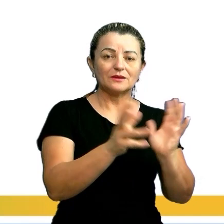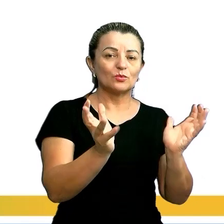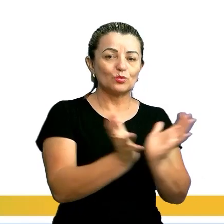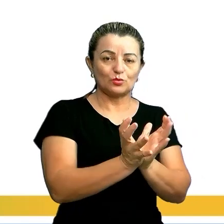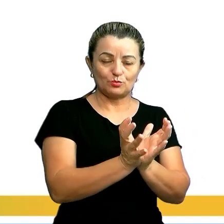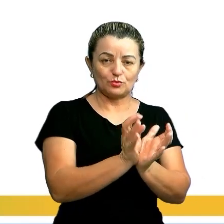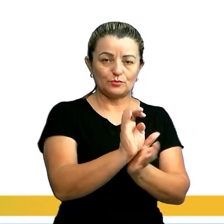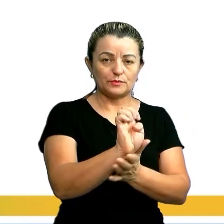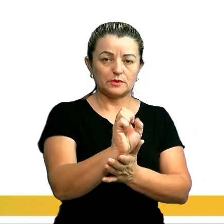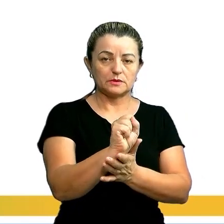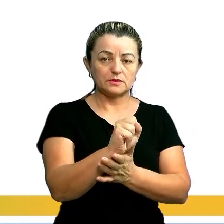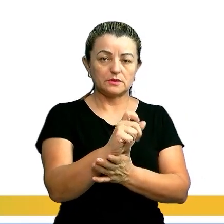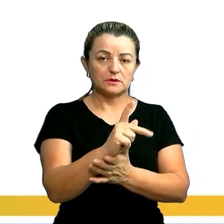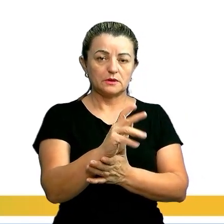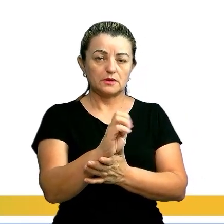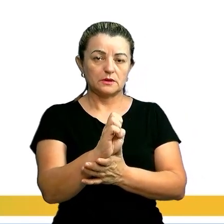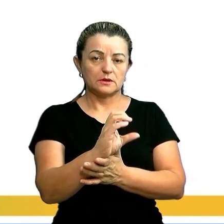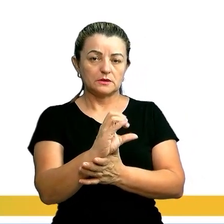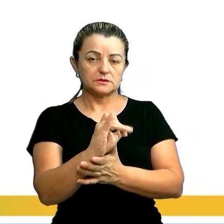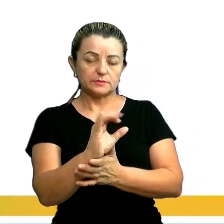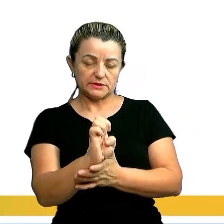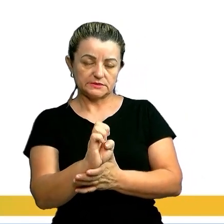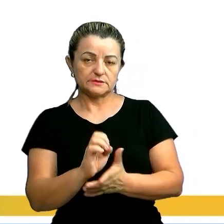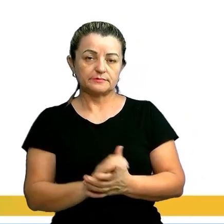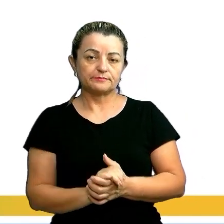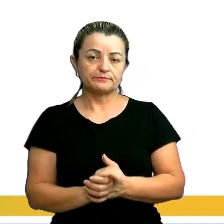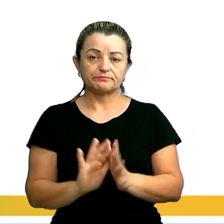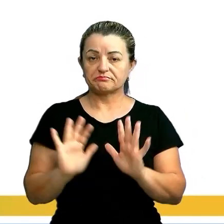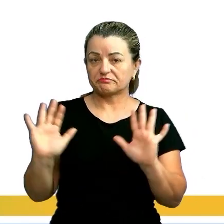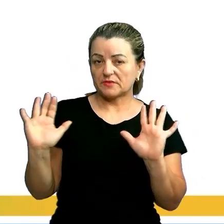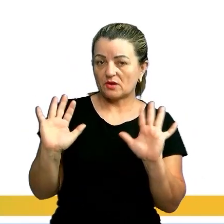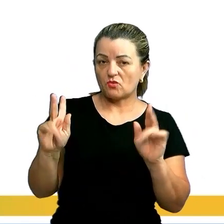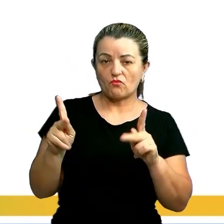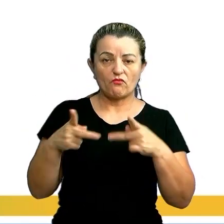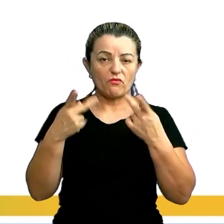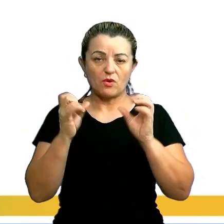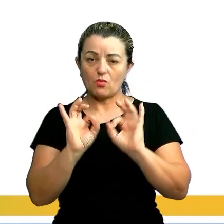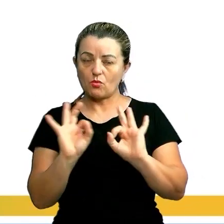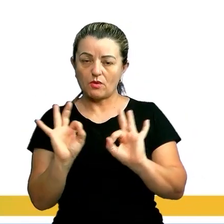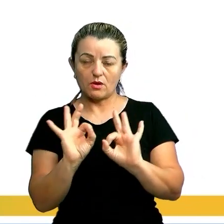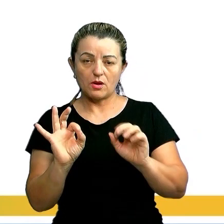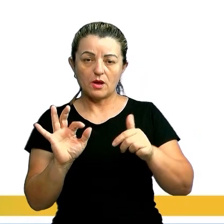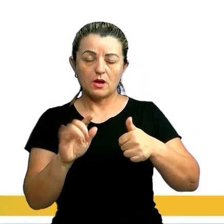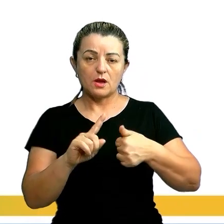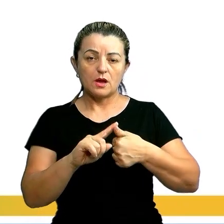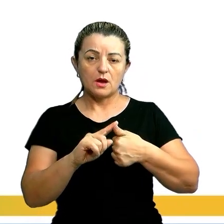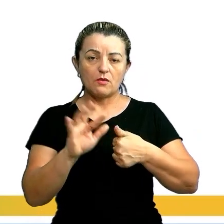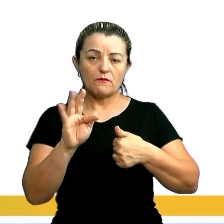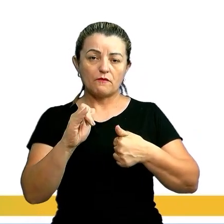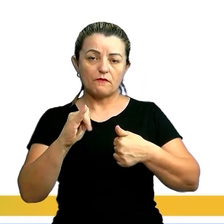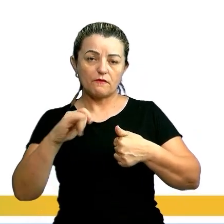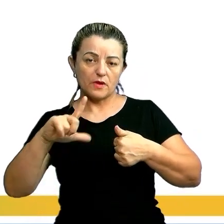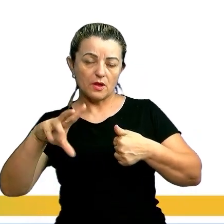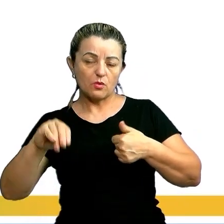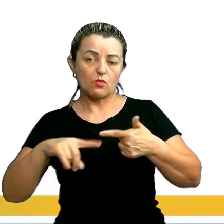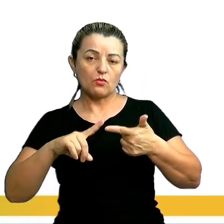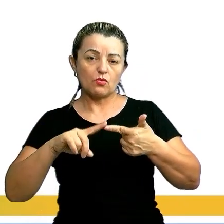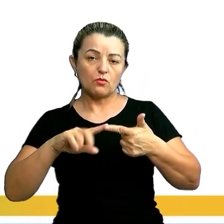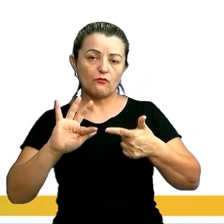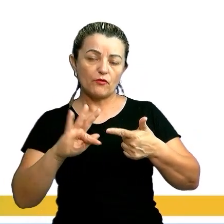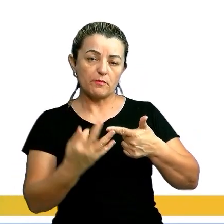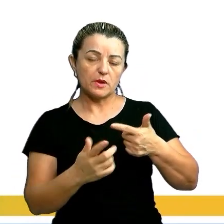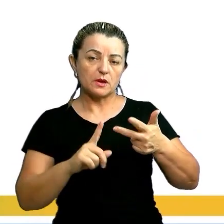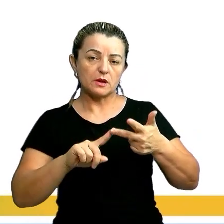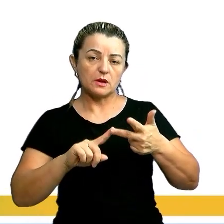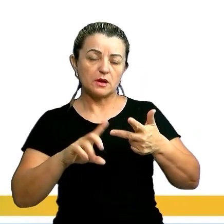Aí alguém vai pensar, mas o professor, ele não falou do domínio, não falou do filo, nem falou da família. Esses